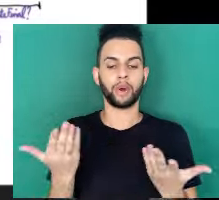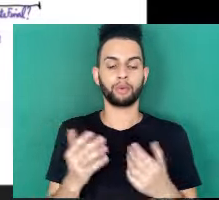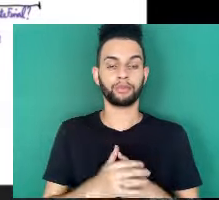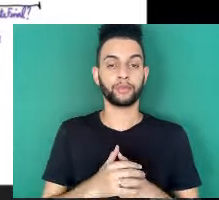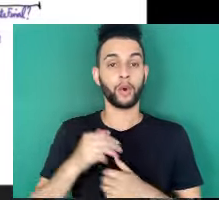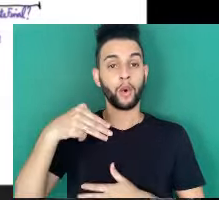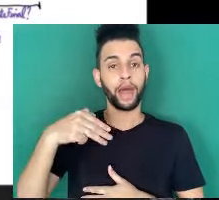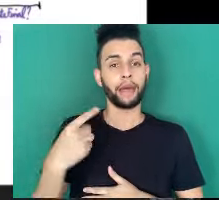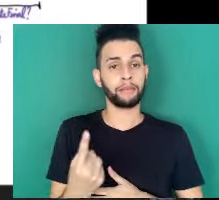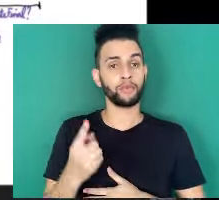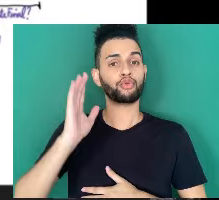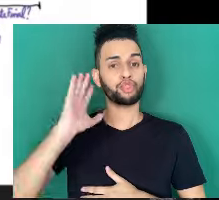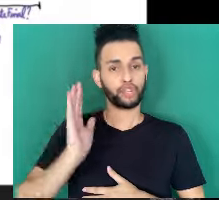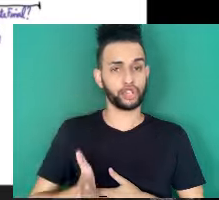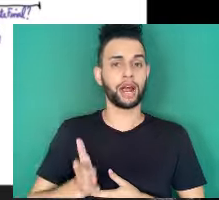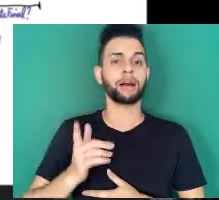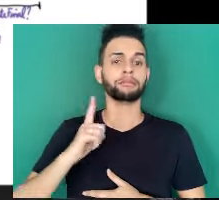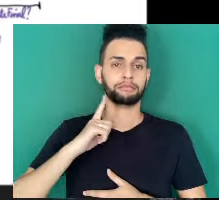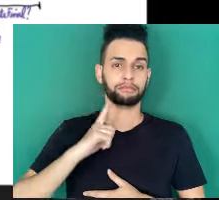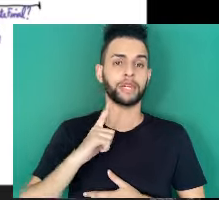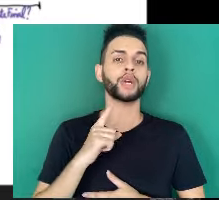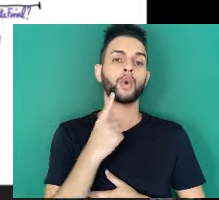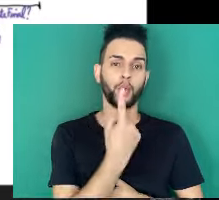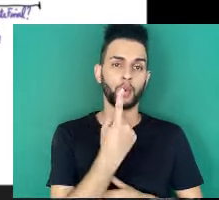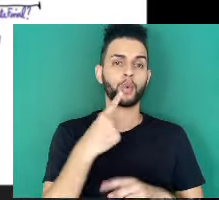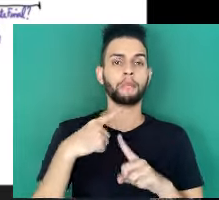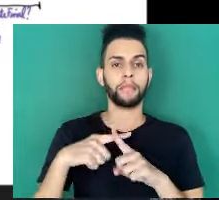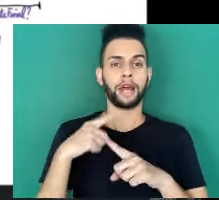é exatamente isso, 1 mais 1 sobre